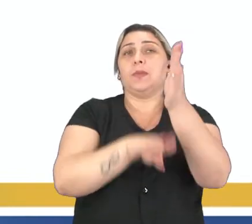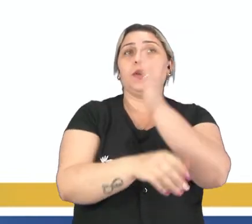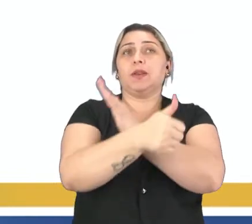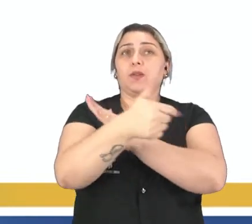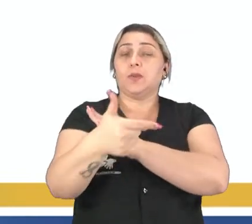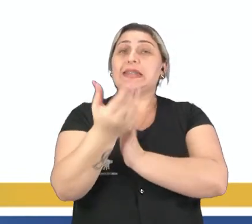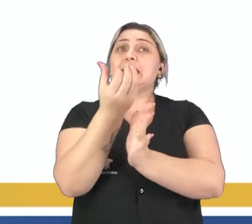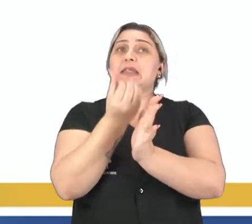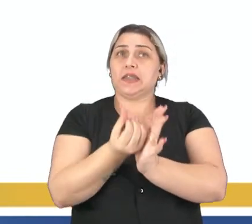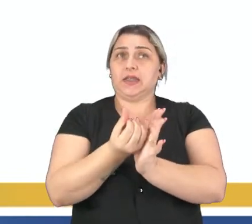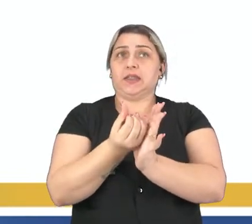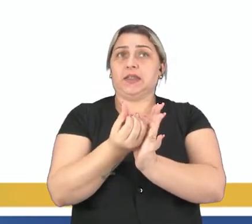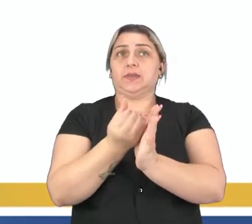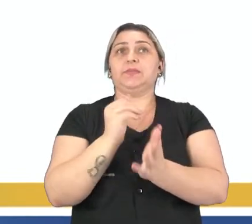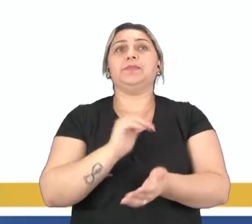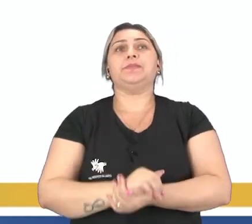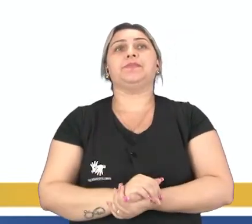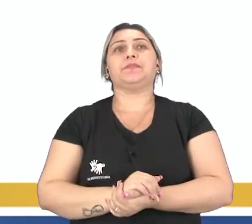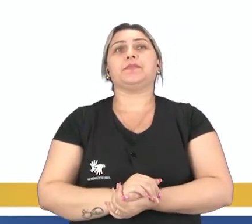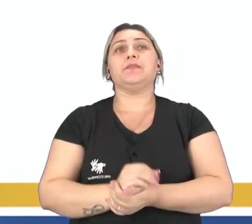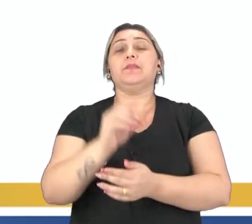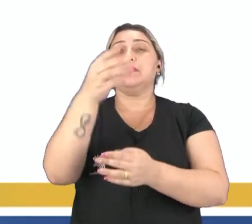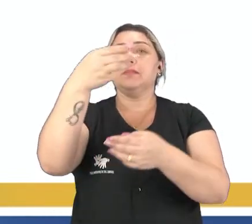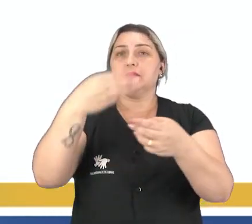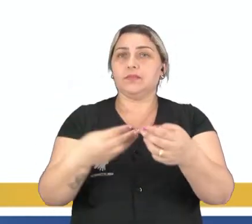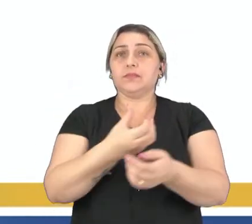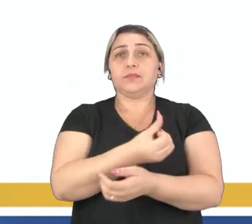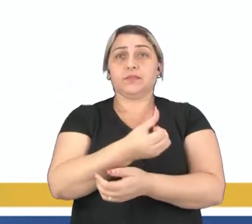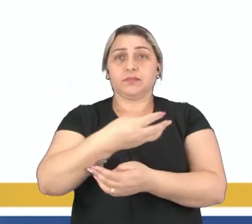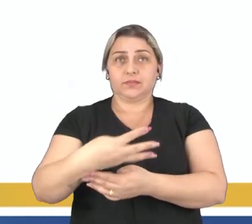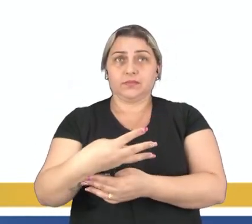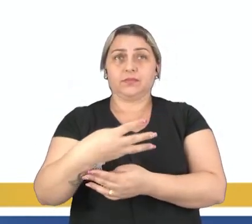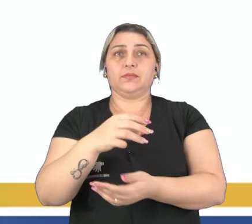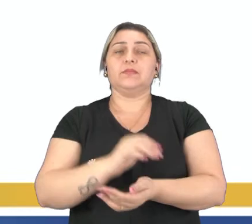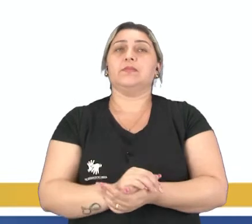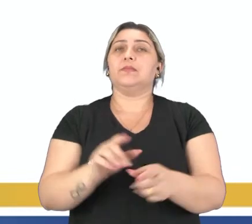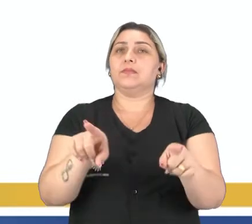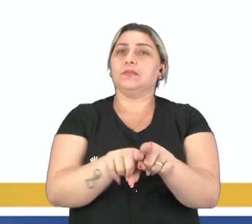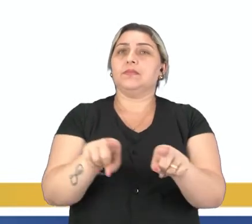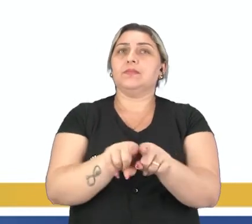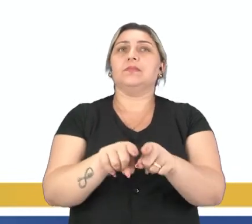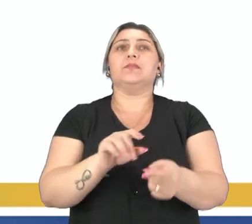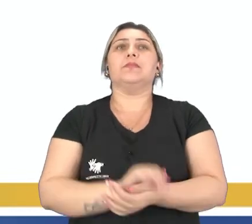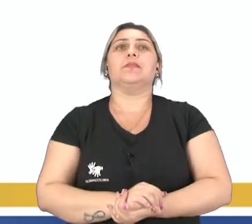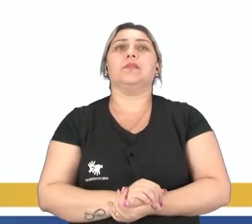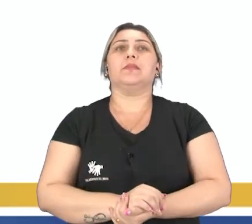dessa divisão? Sobrou 6. Aí eu baixo o meu 63 também.